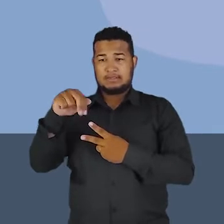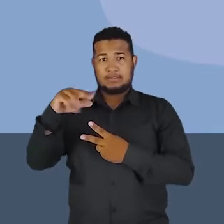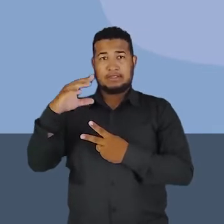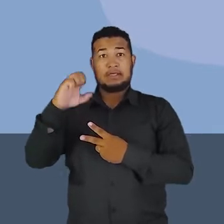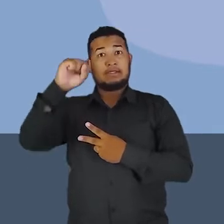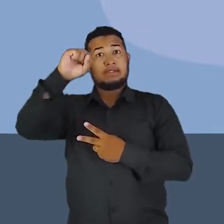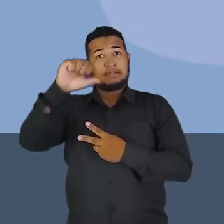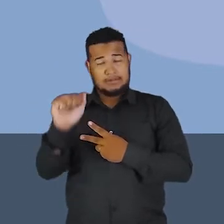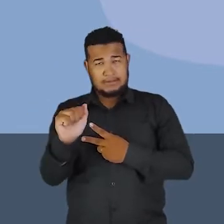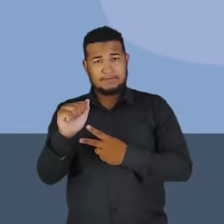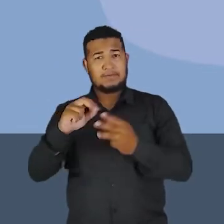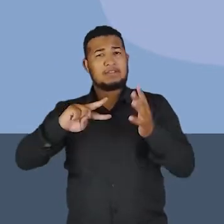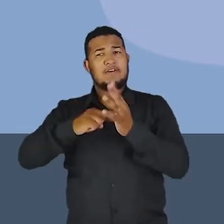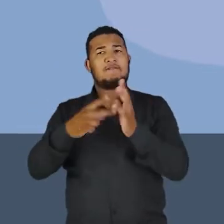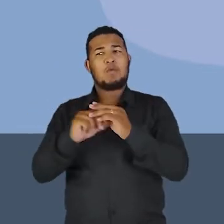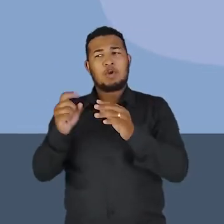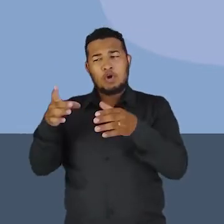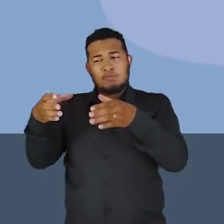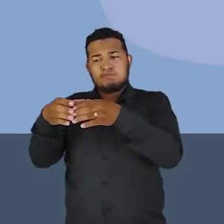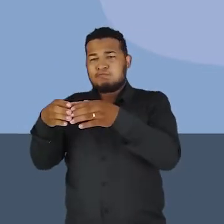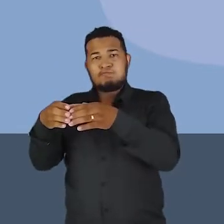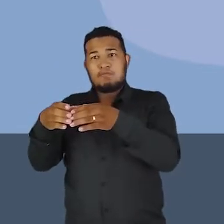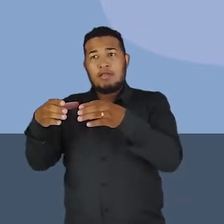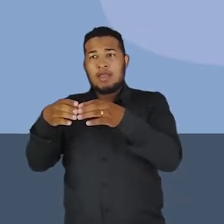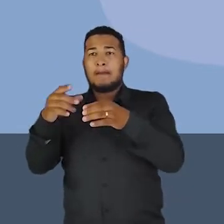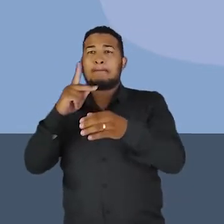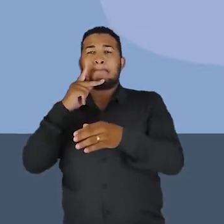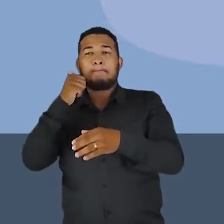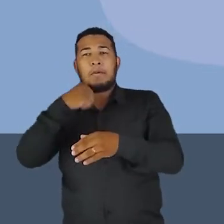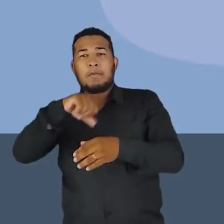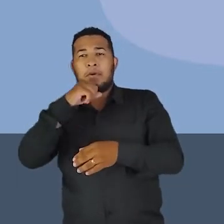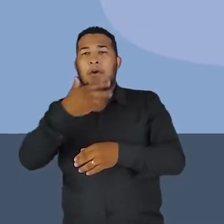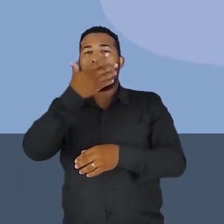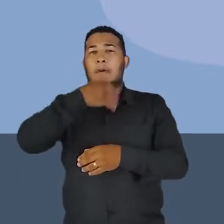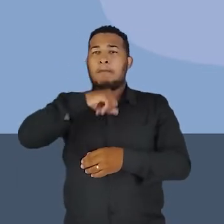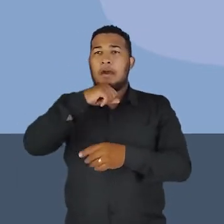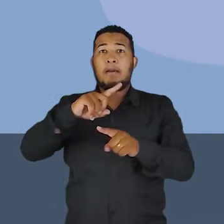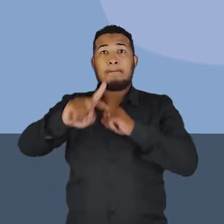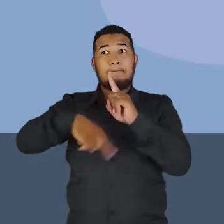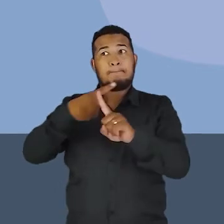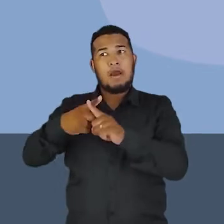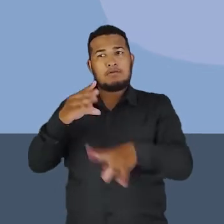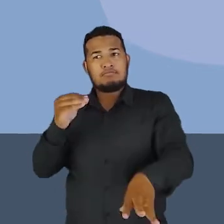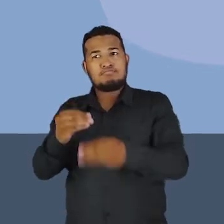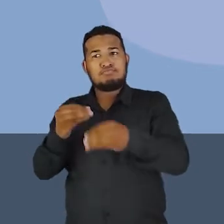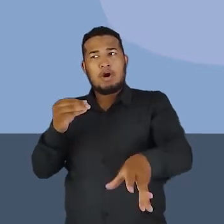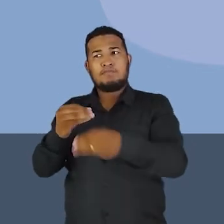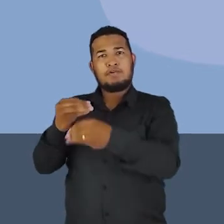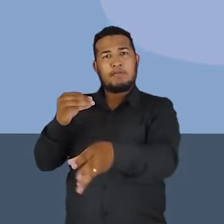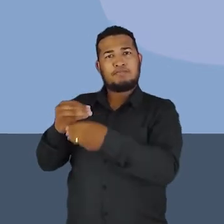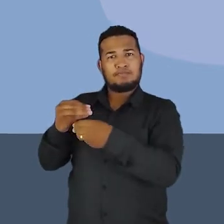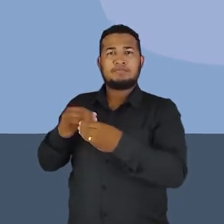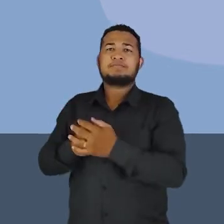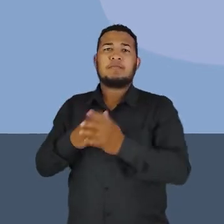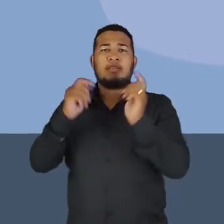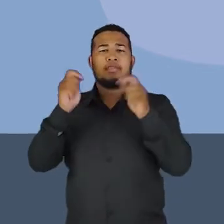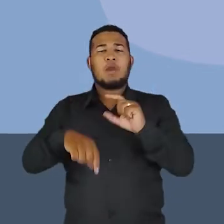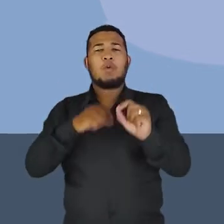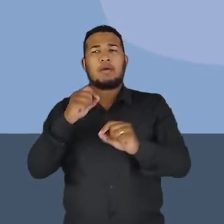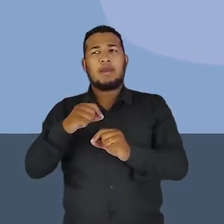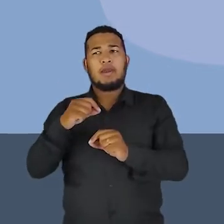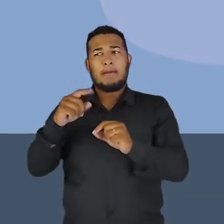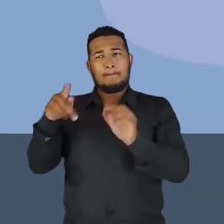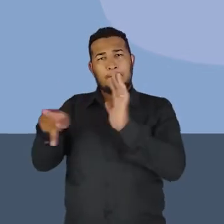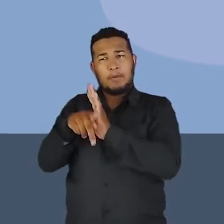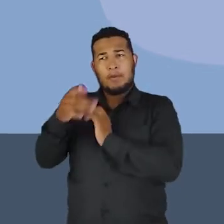estende para além da unidade pais e filhos, ou da unidade do casal, formada por